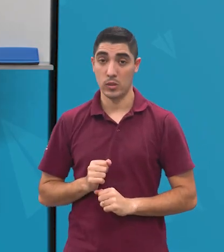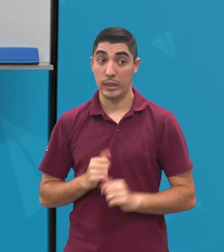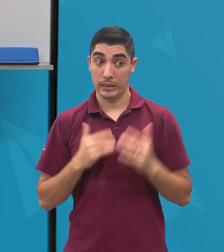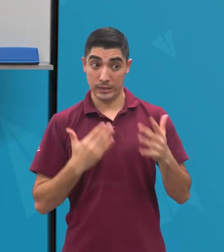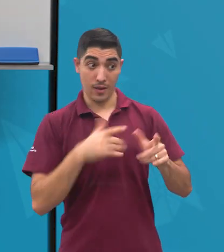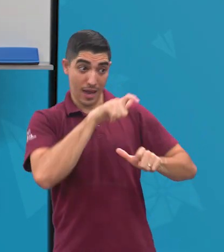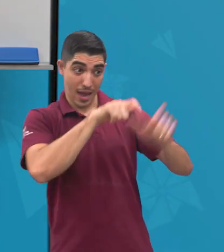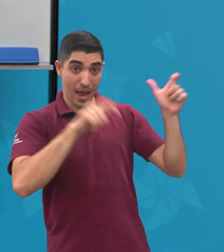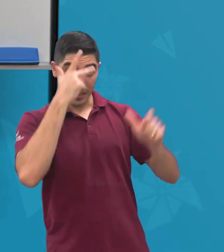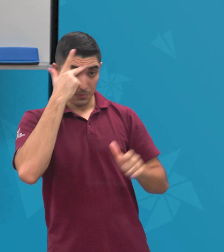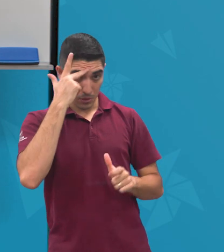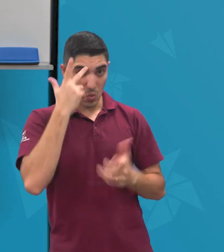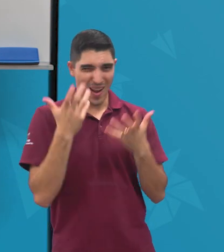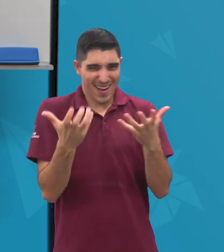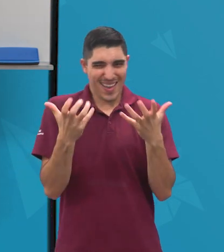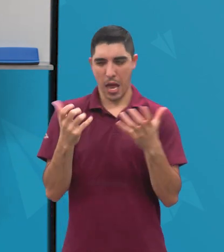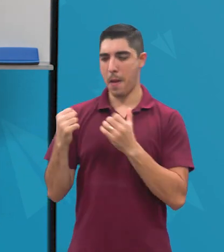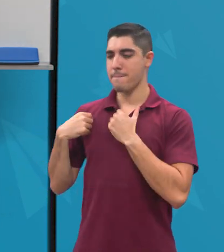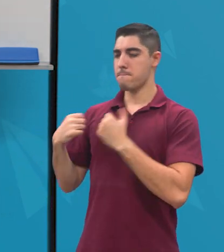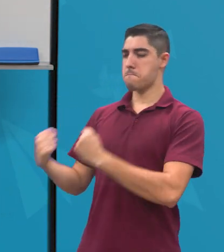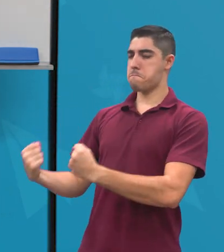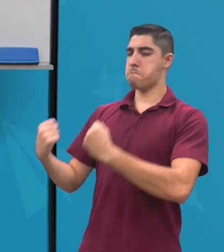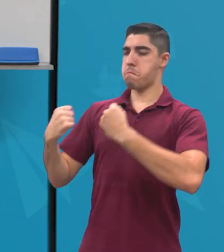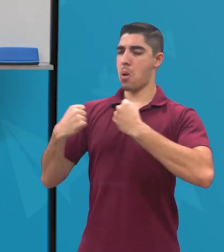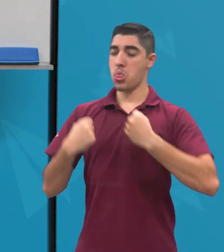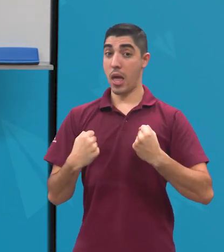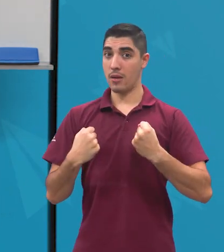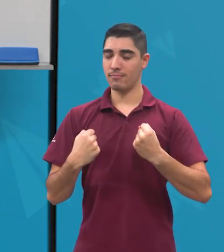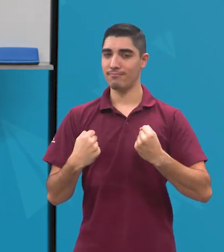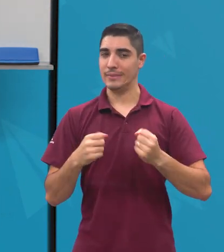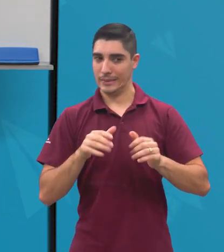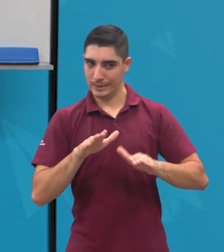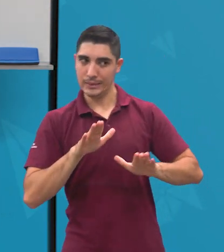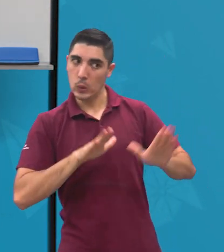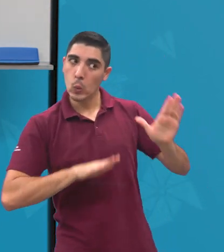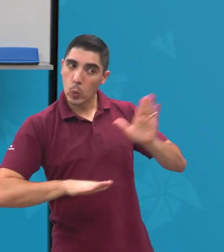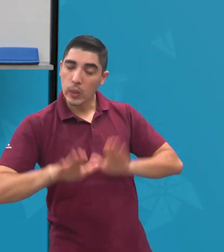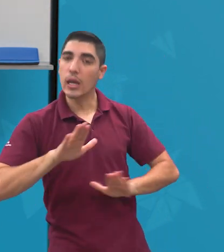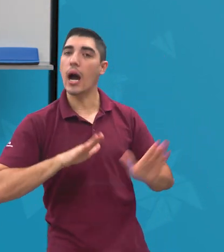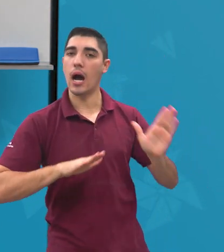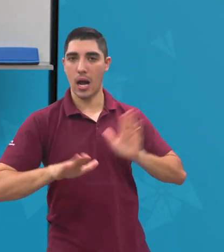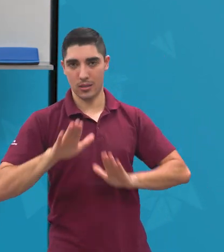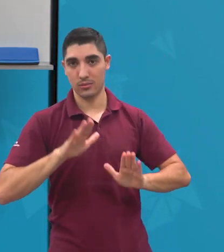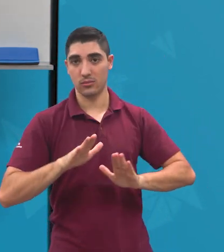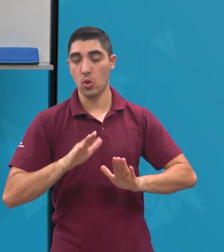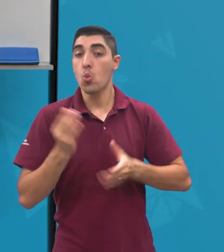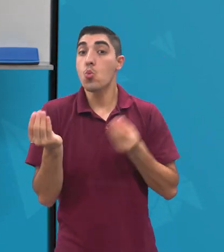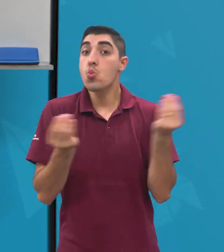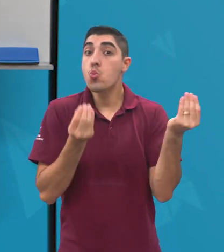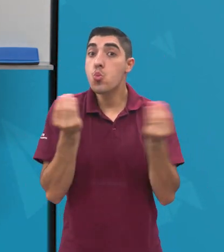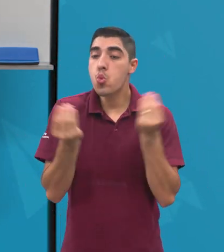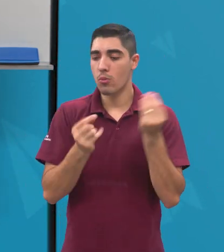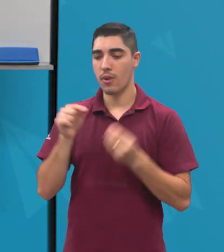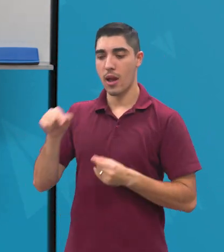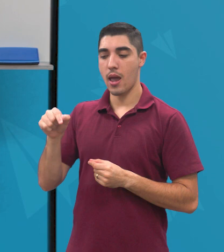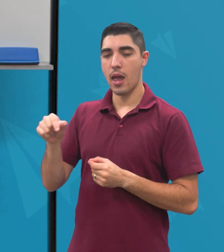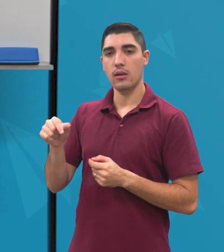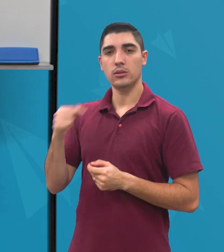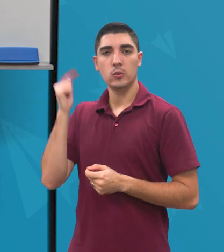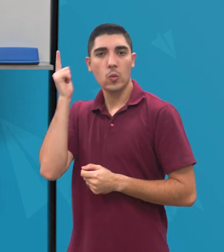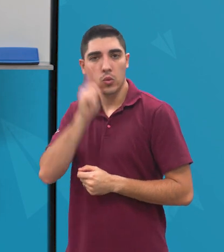seres humanos precisam ter em relação ao exercício desse poder e a maneira como ele deve